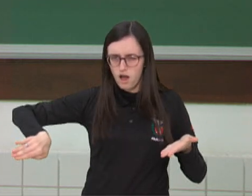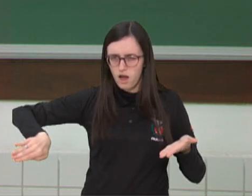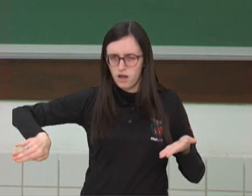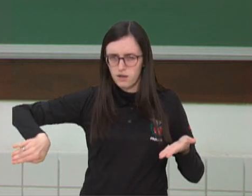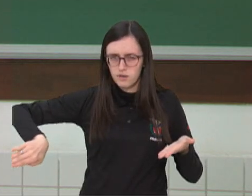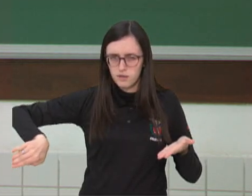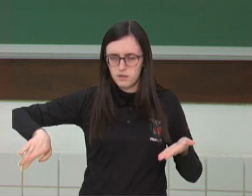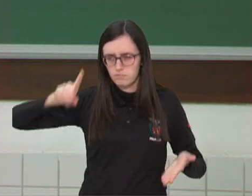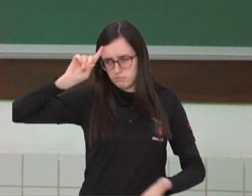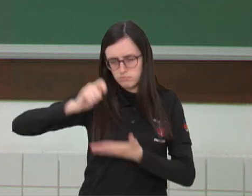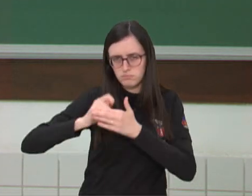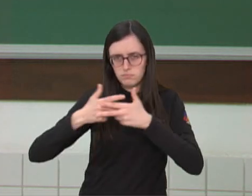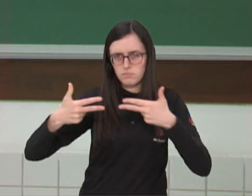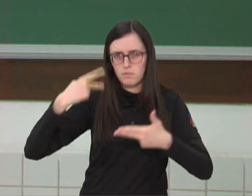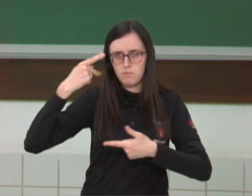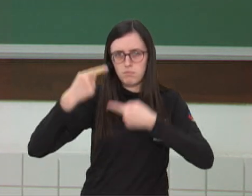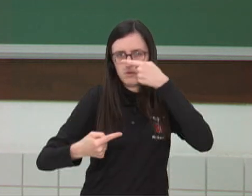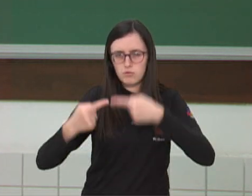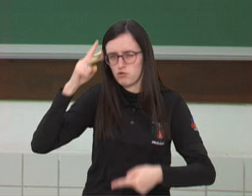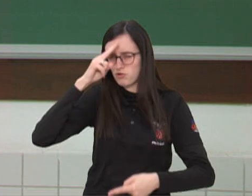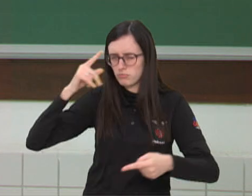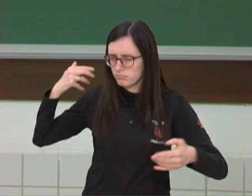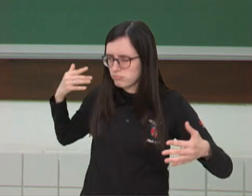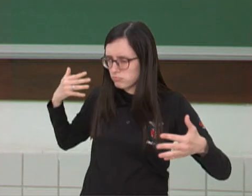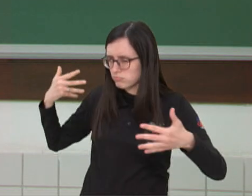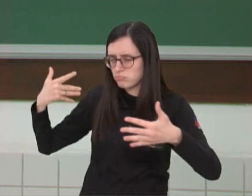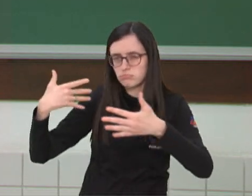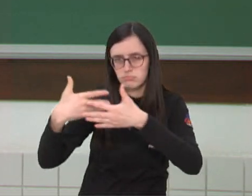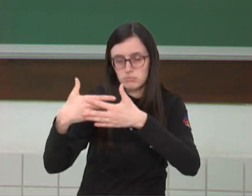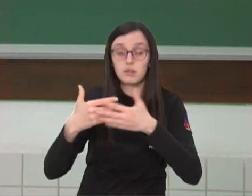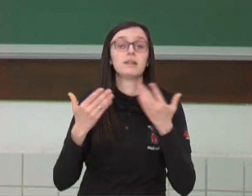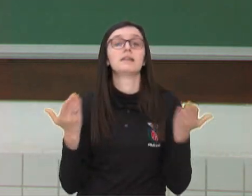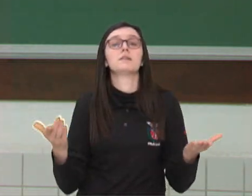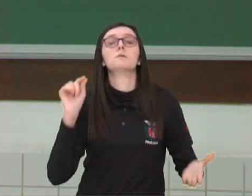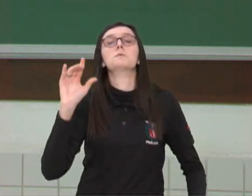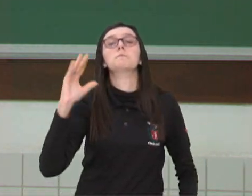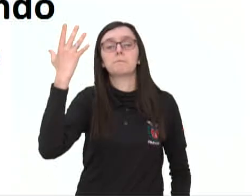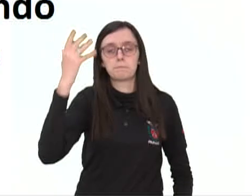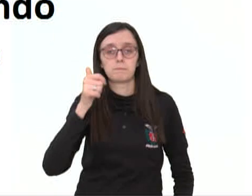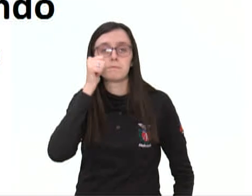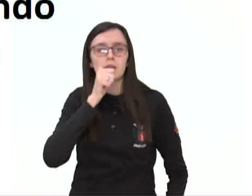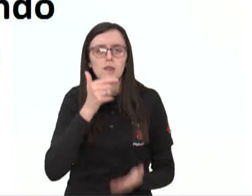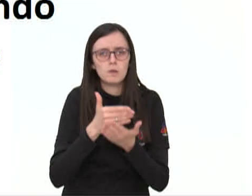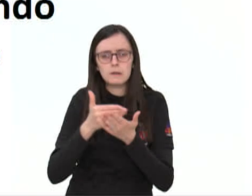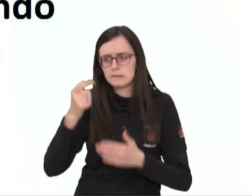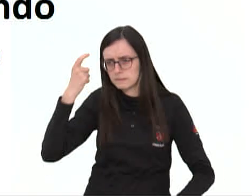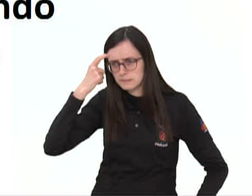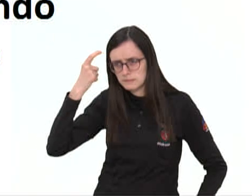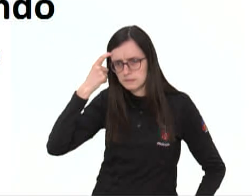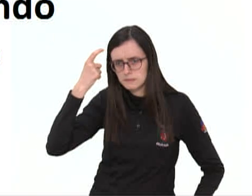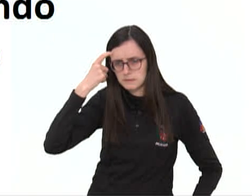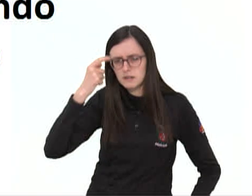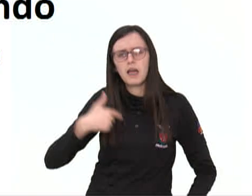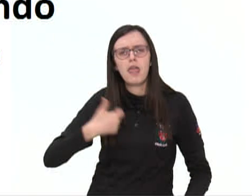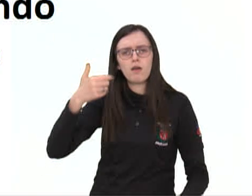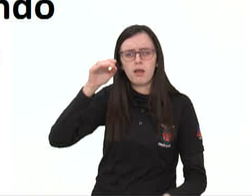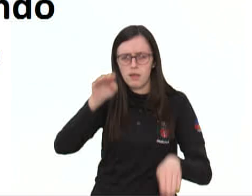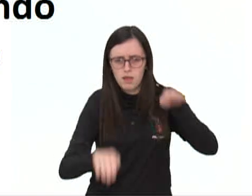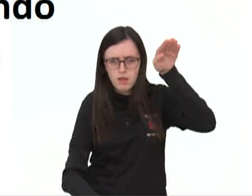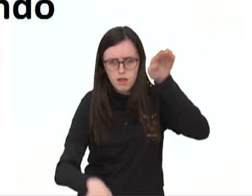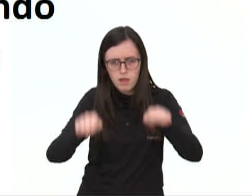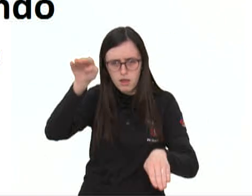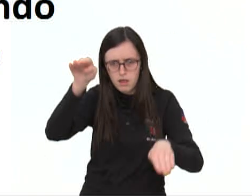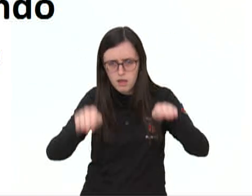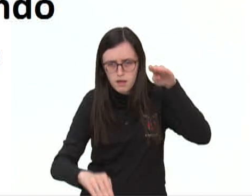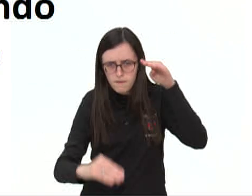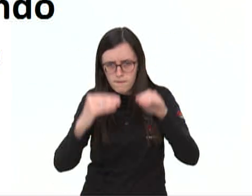dessas decisões políticas em boa parte da história. Então, elas passaram a buscar por equidade. Já